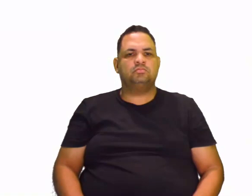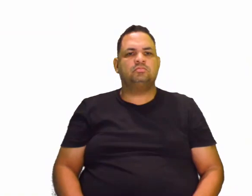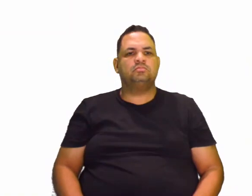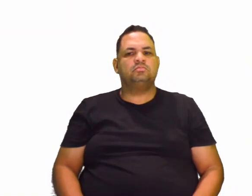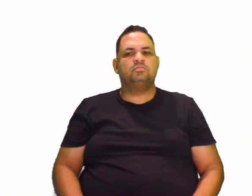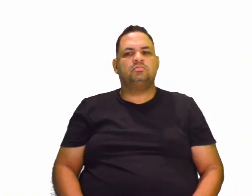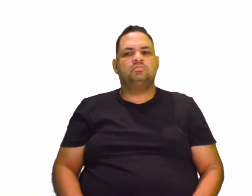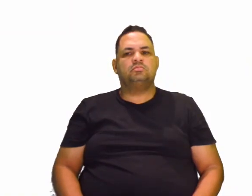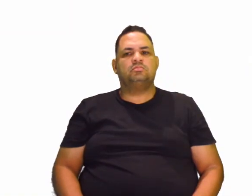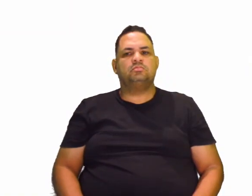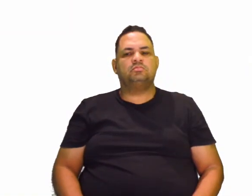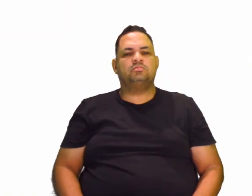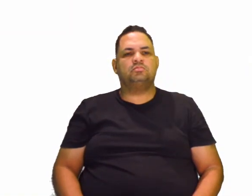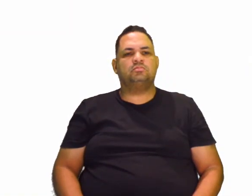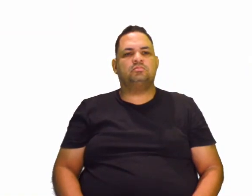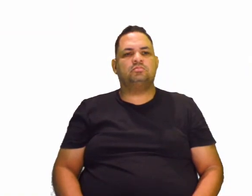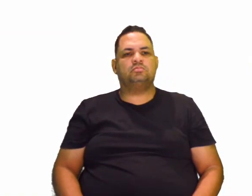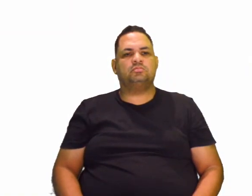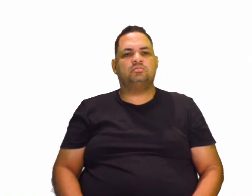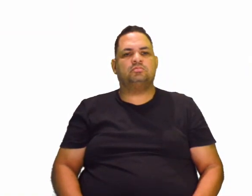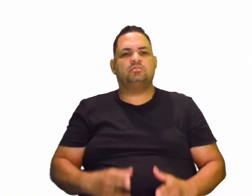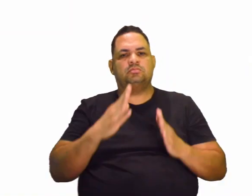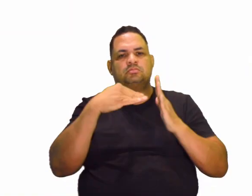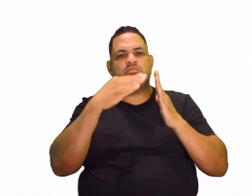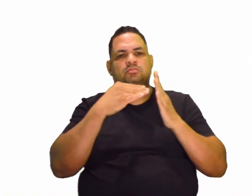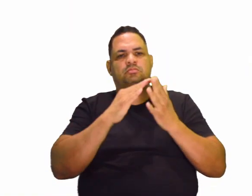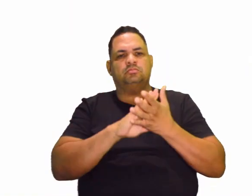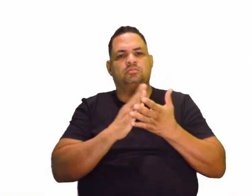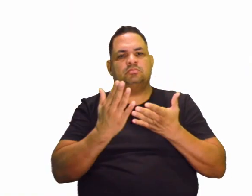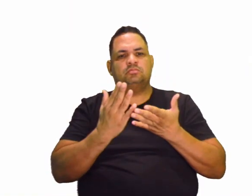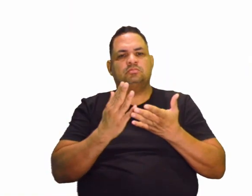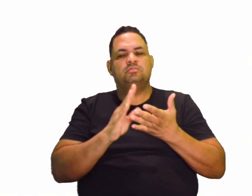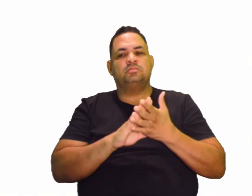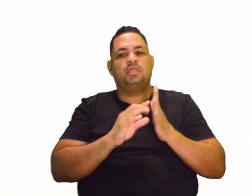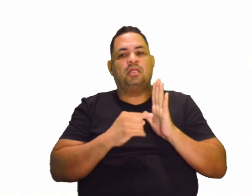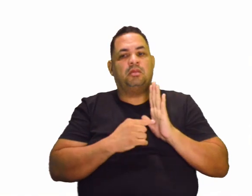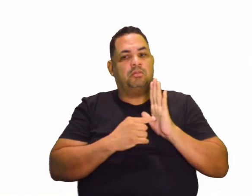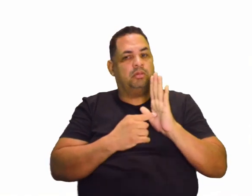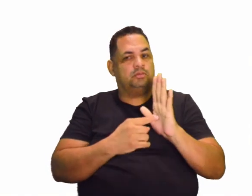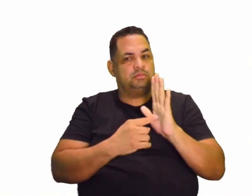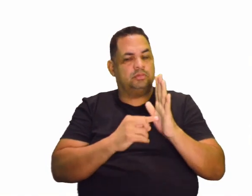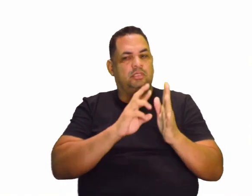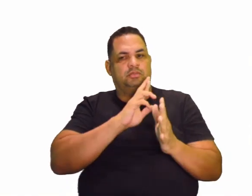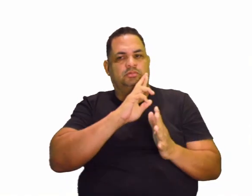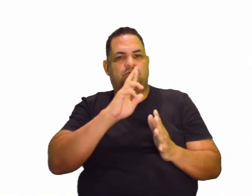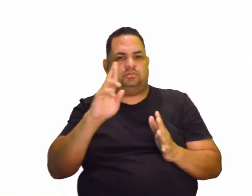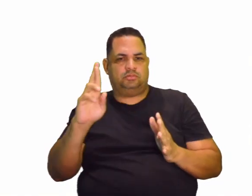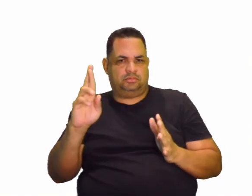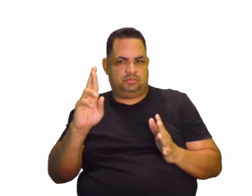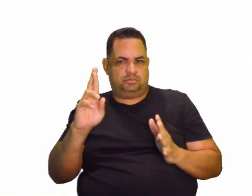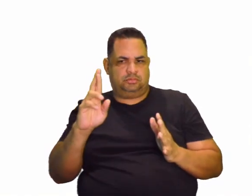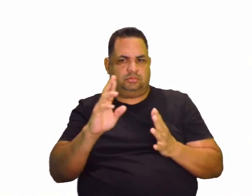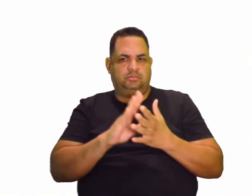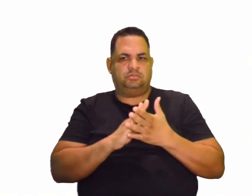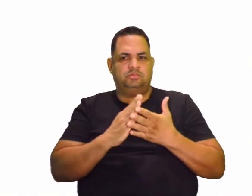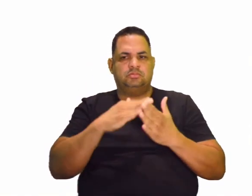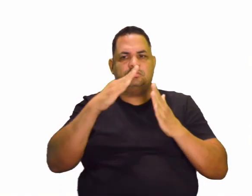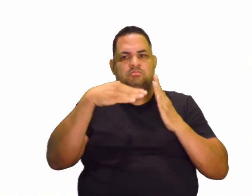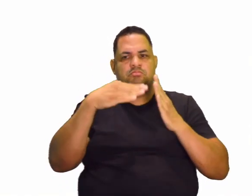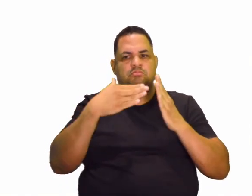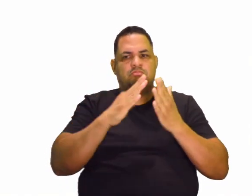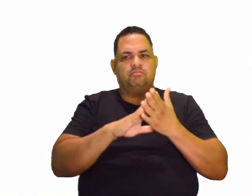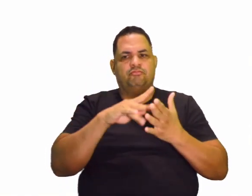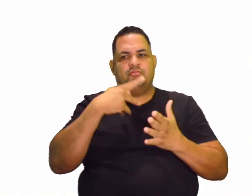Mas é o estilo grego. As obras então faziam referência à religião, né? A maioria das obras eram